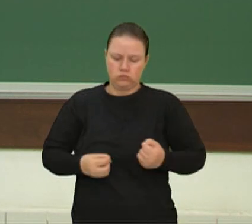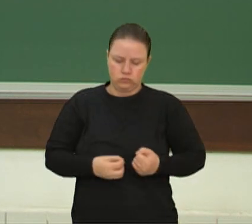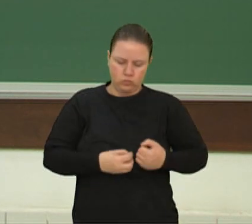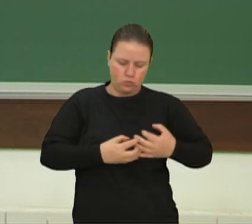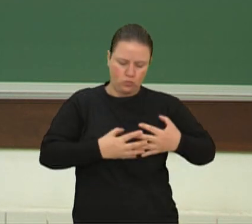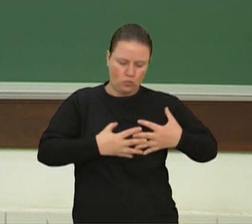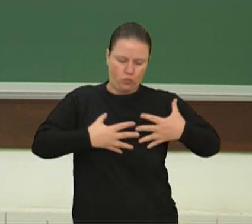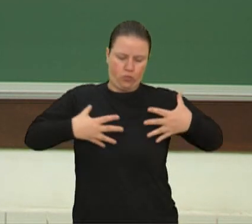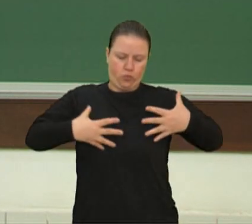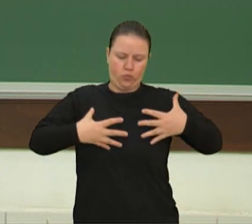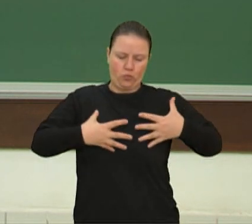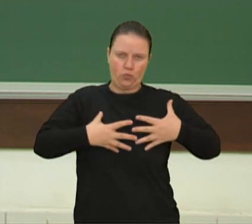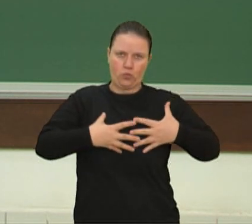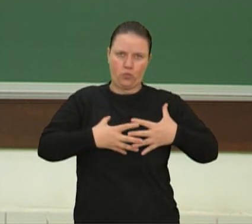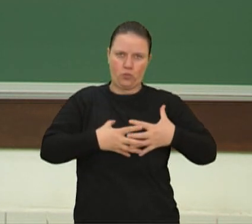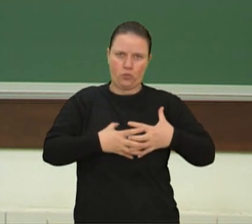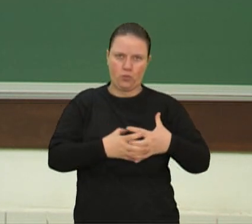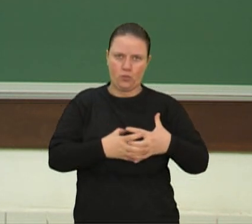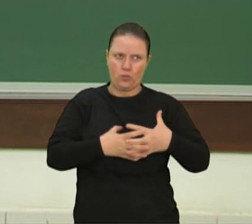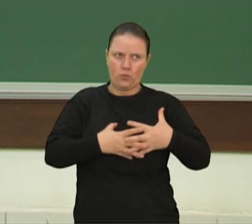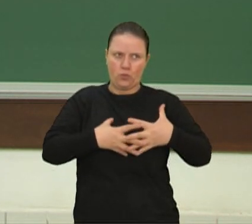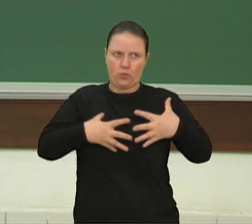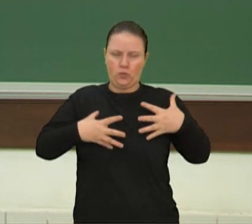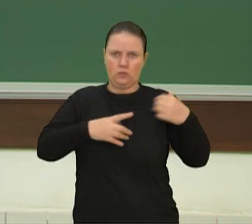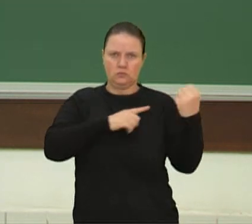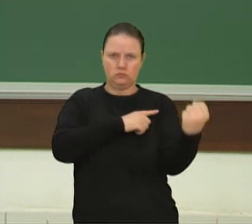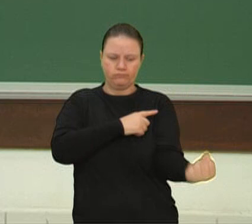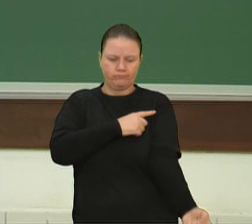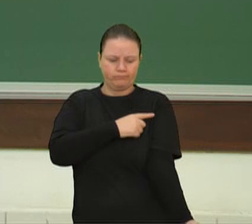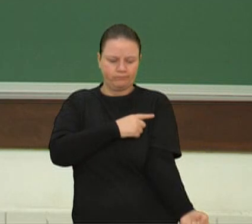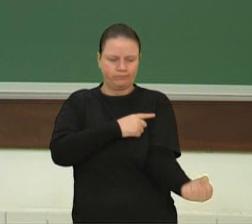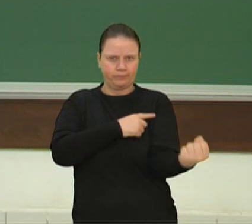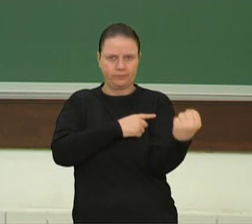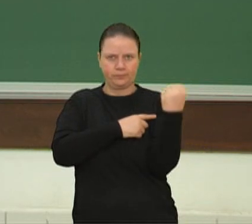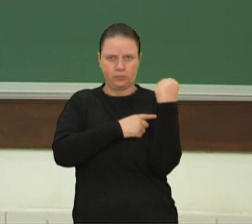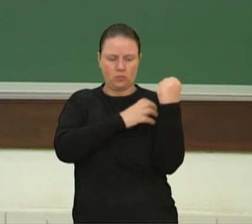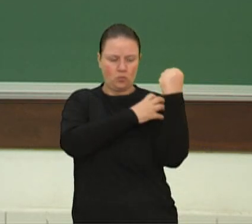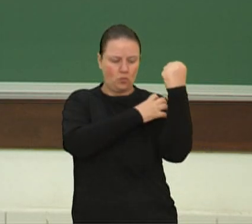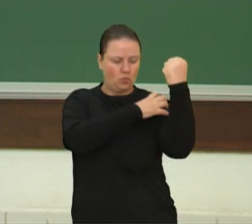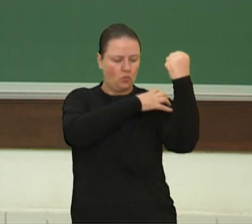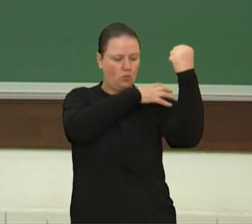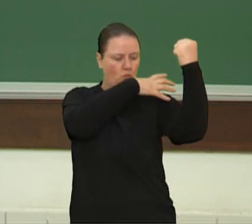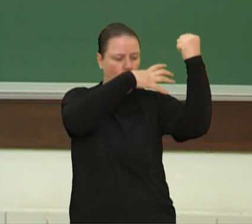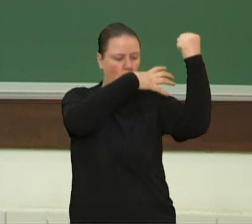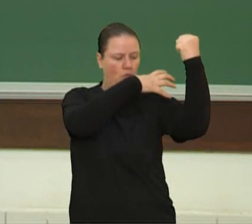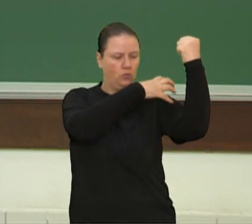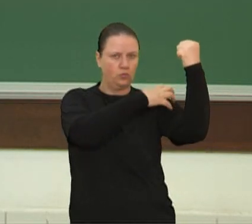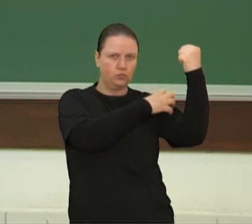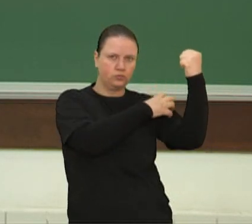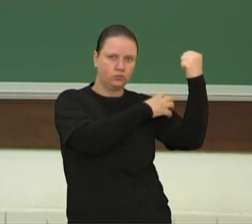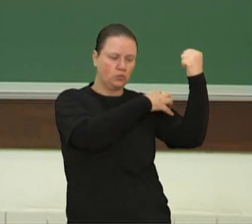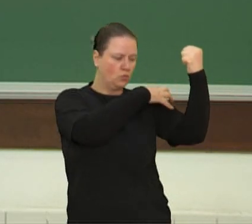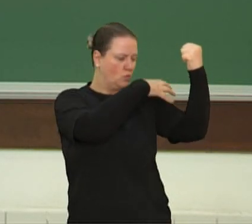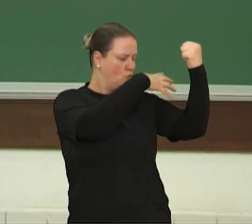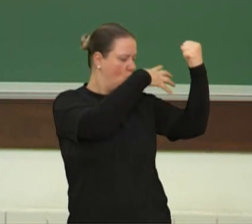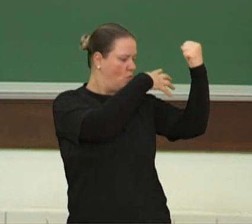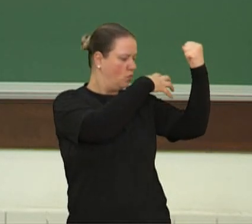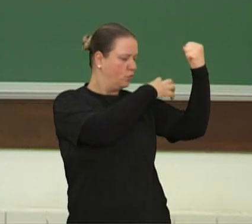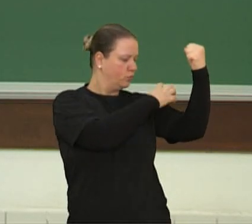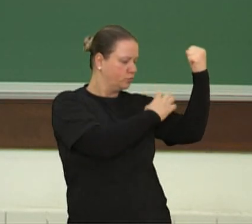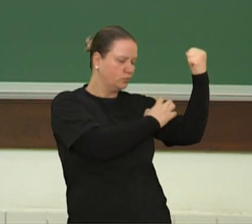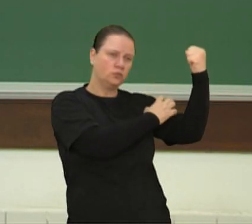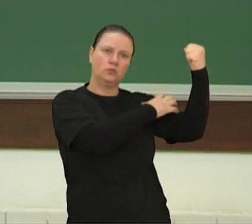encurtamento na musculatura do bíceps. Por outro lado, quando eu estou alongando essa musculatura, estou fazendo